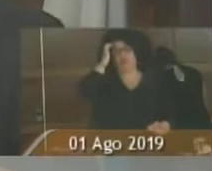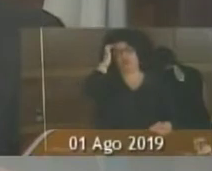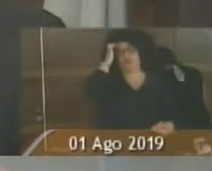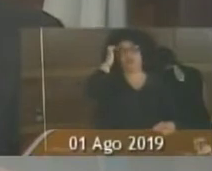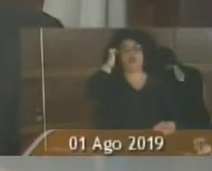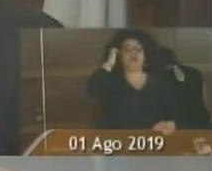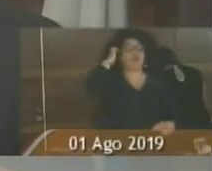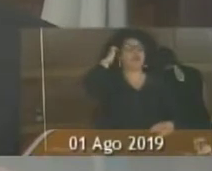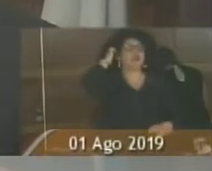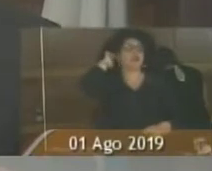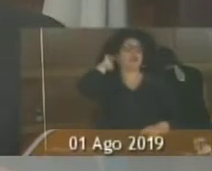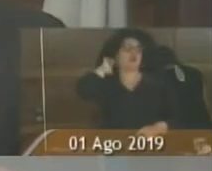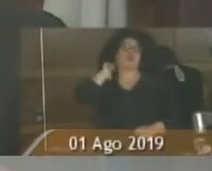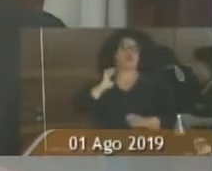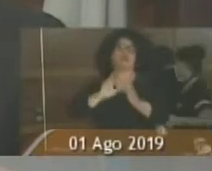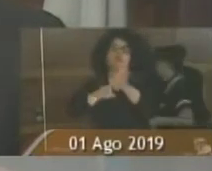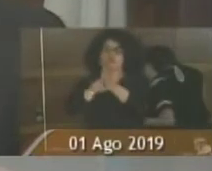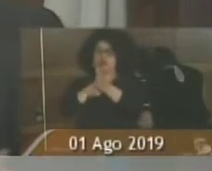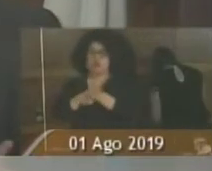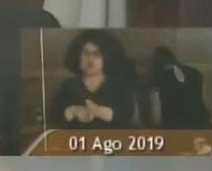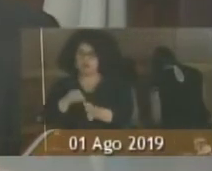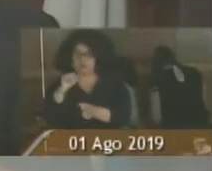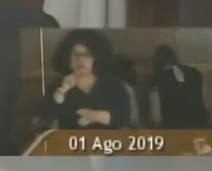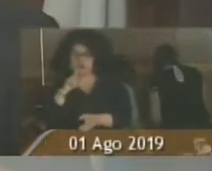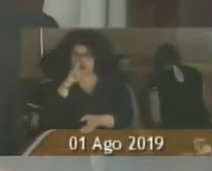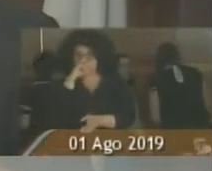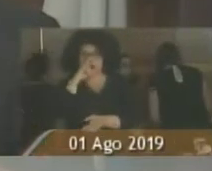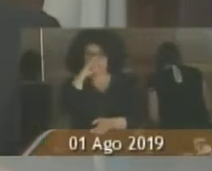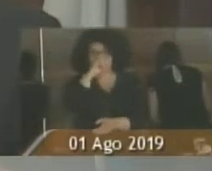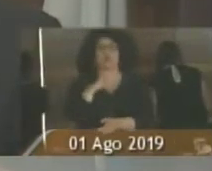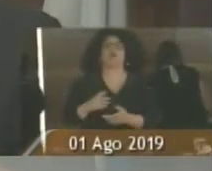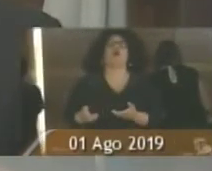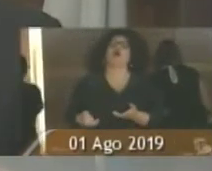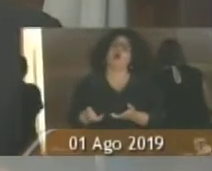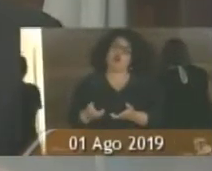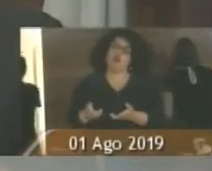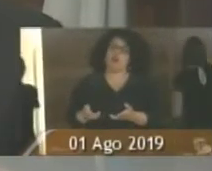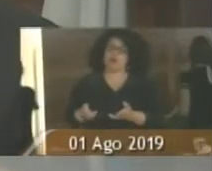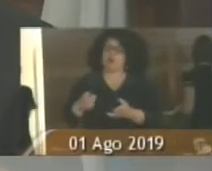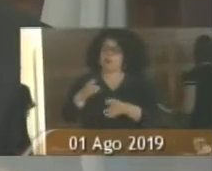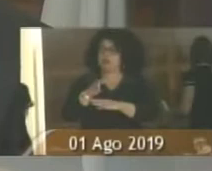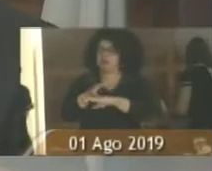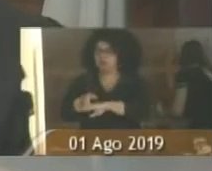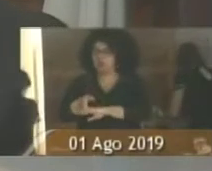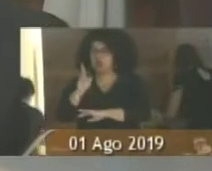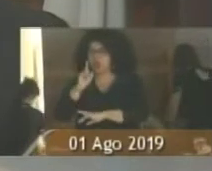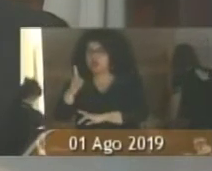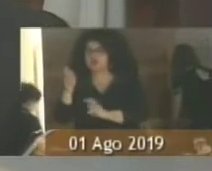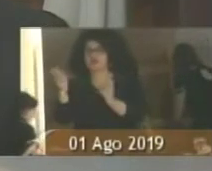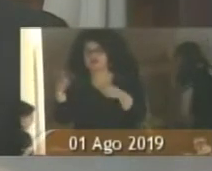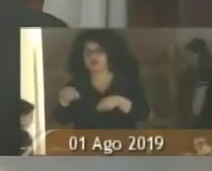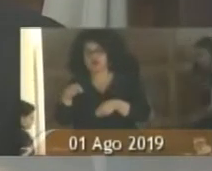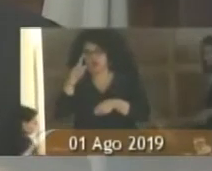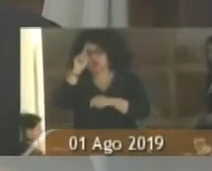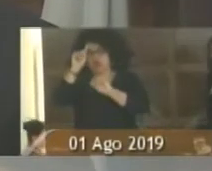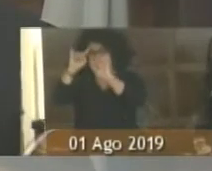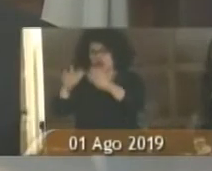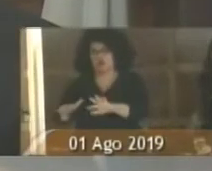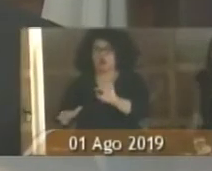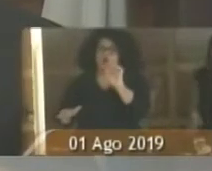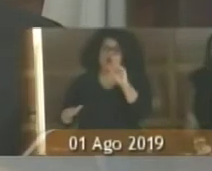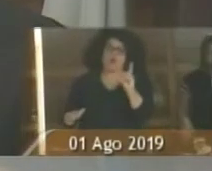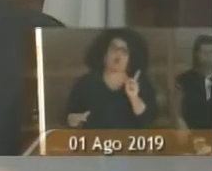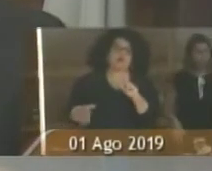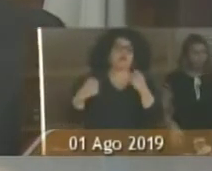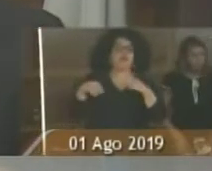barranco. Depois que foi feito, entrou no risco, aí a Defesa Civil vai acionada para olhar o que está acontecendo. Eu acho, sim, que dá para ter um